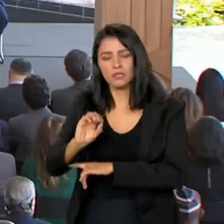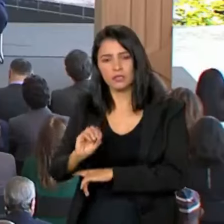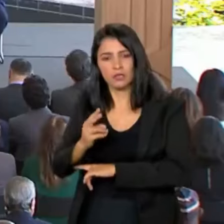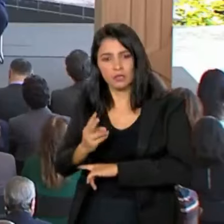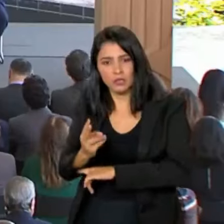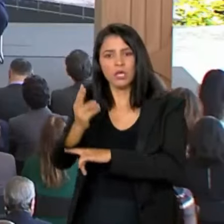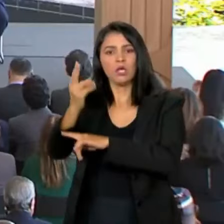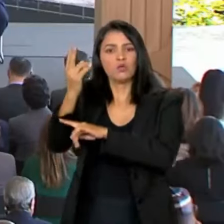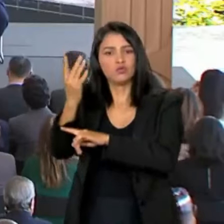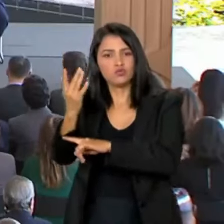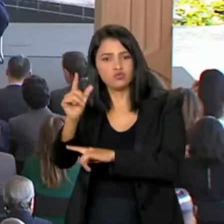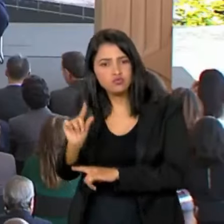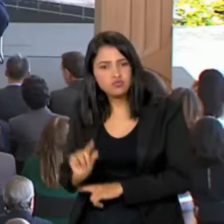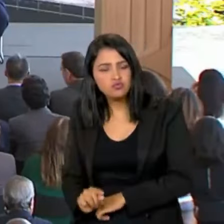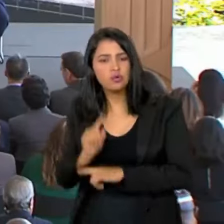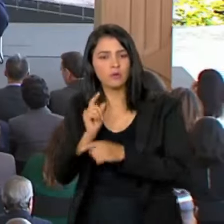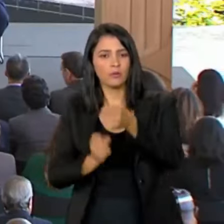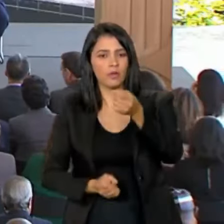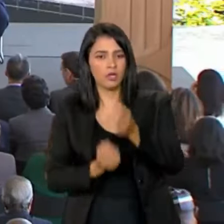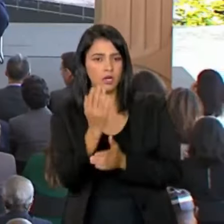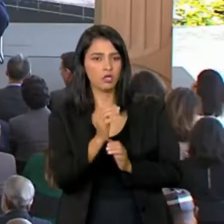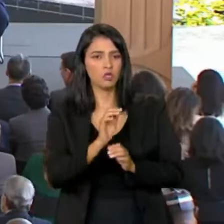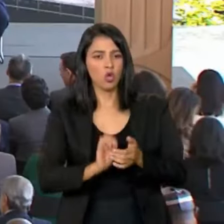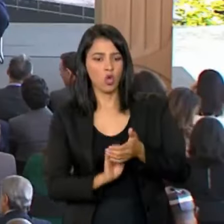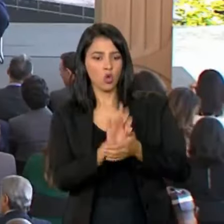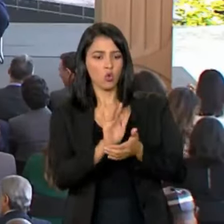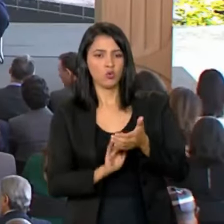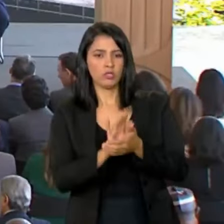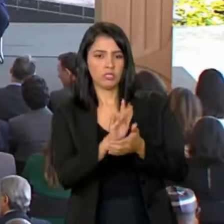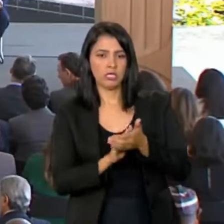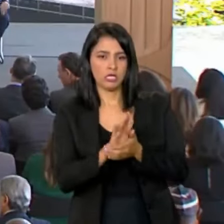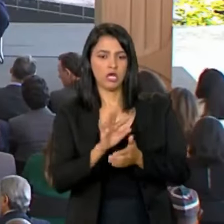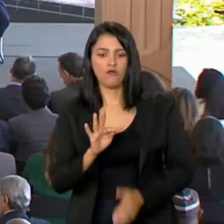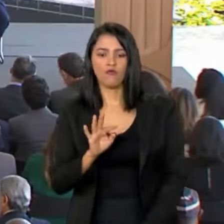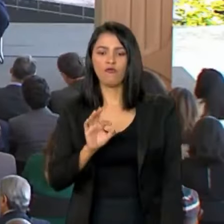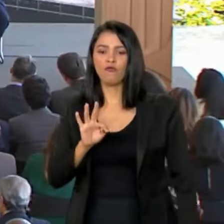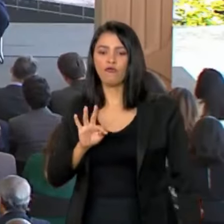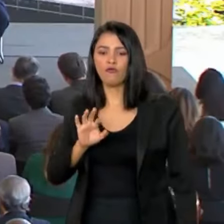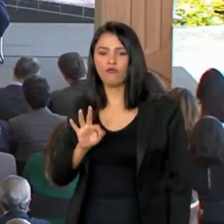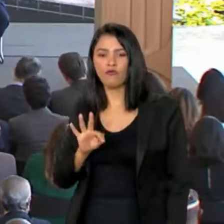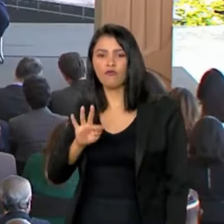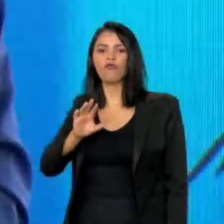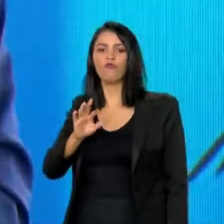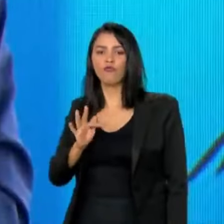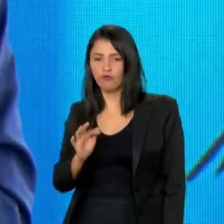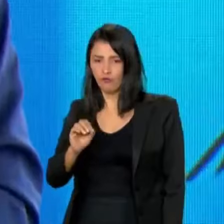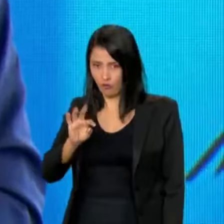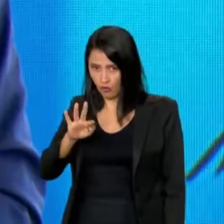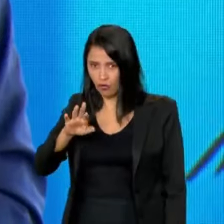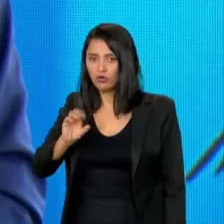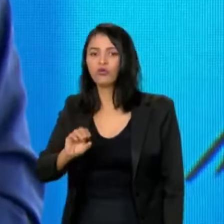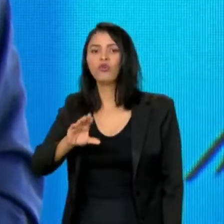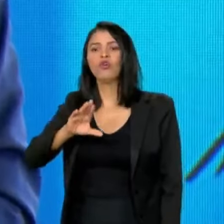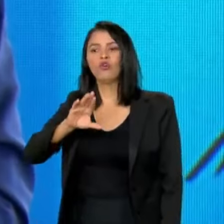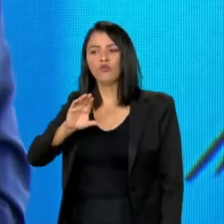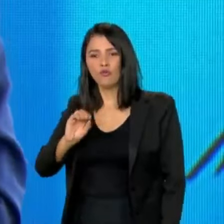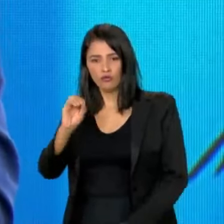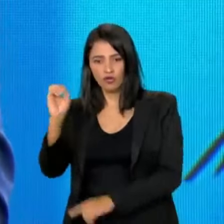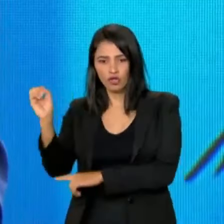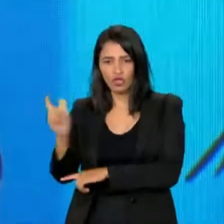Judiciário, construindo usinas fotovoltaicas pelo Brasil afora. Portanto, prezado